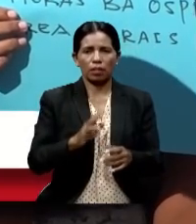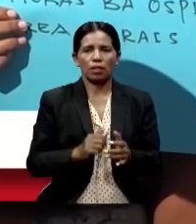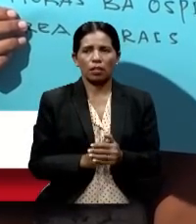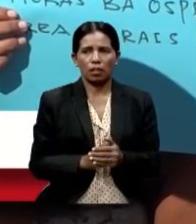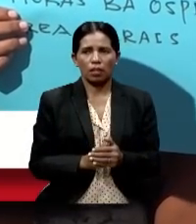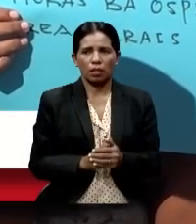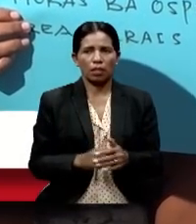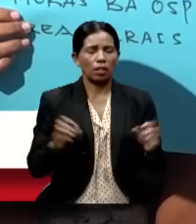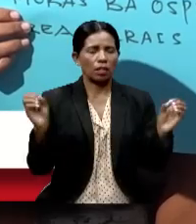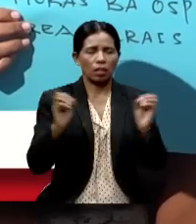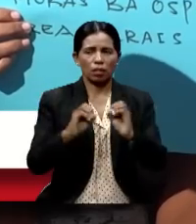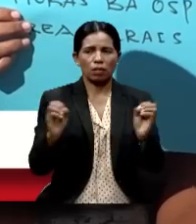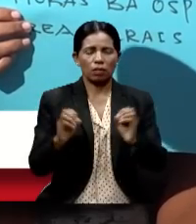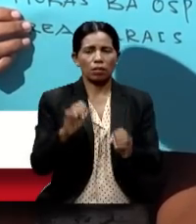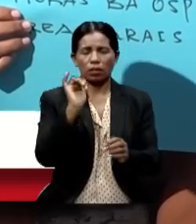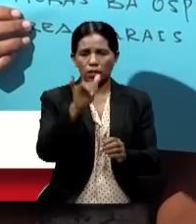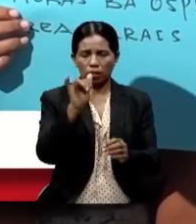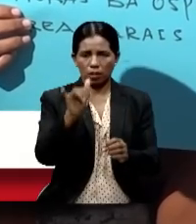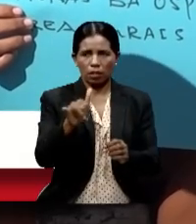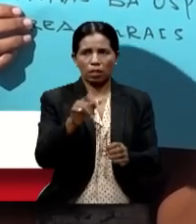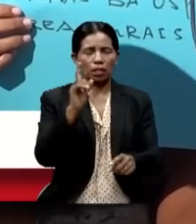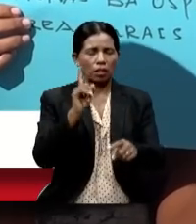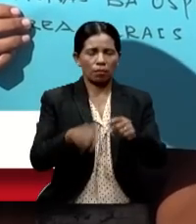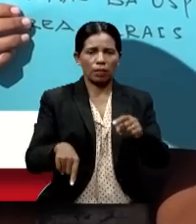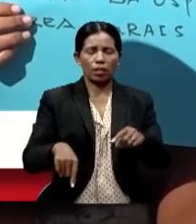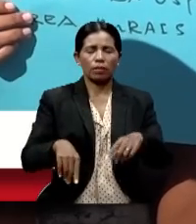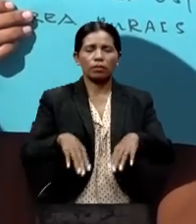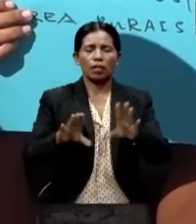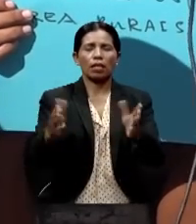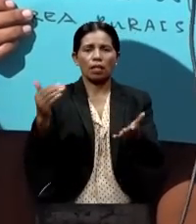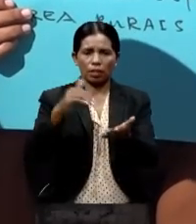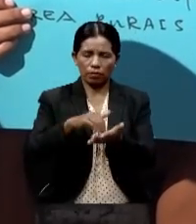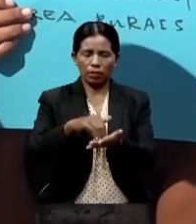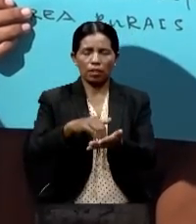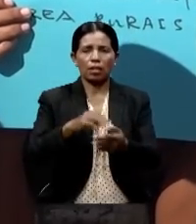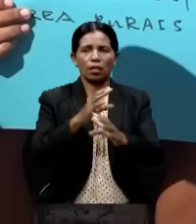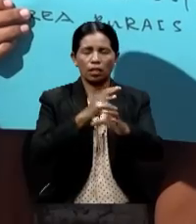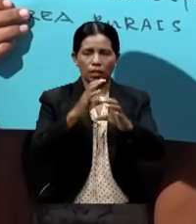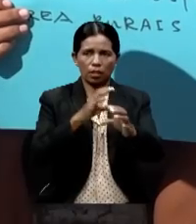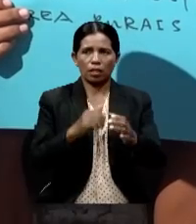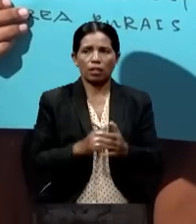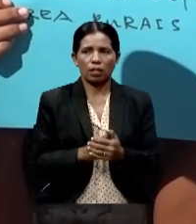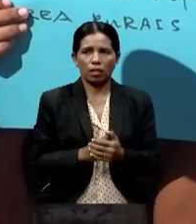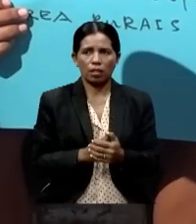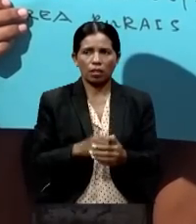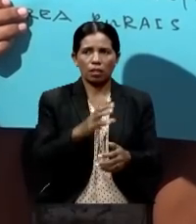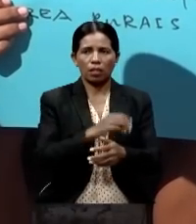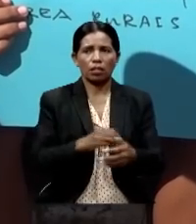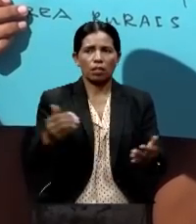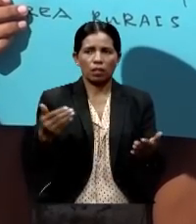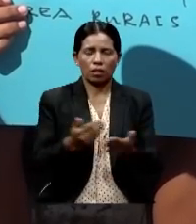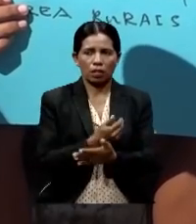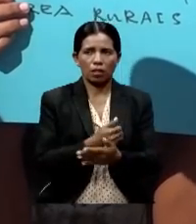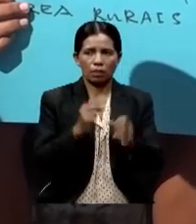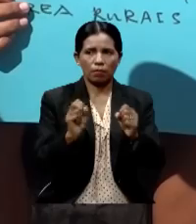la koi no las aceita o labele le laun kareta para legislatura fon sira